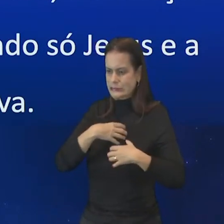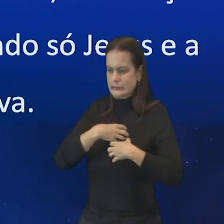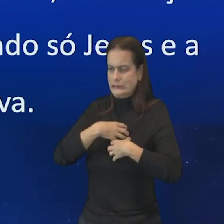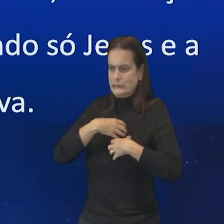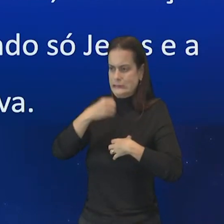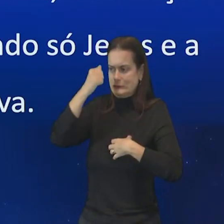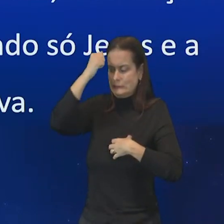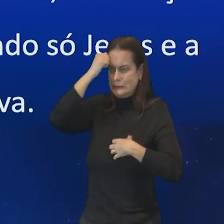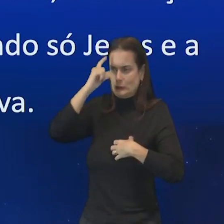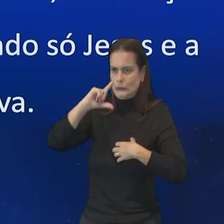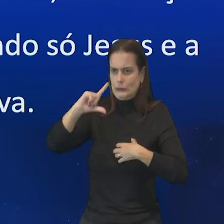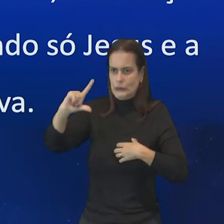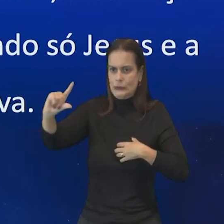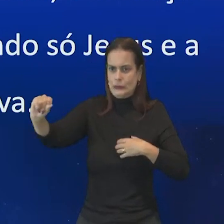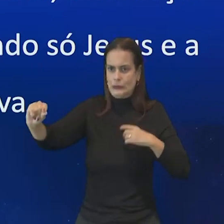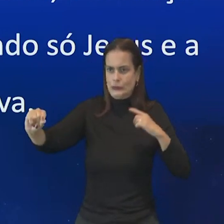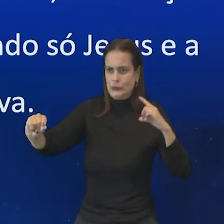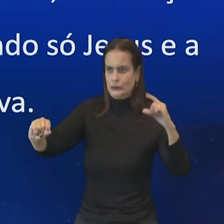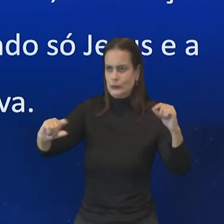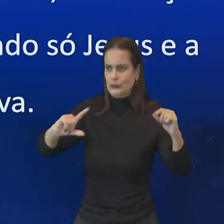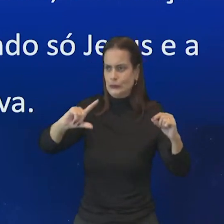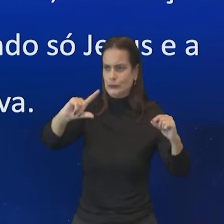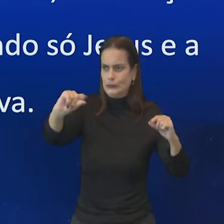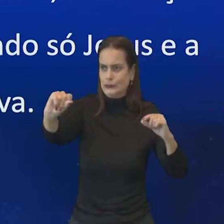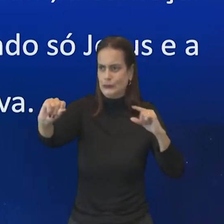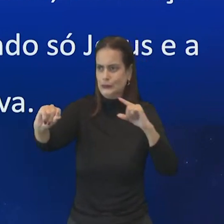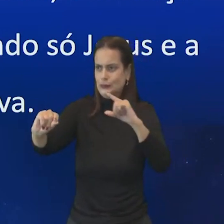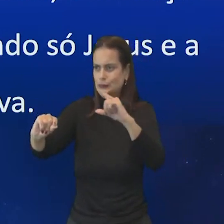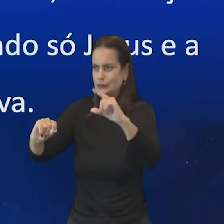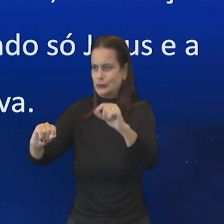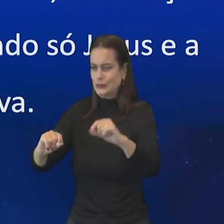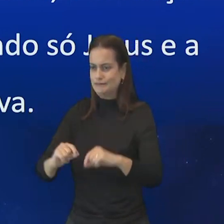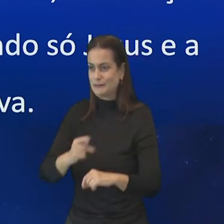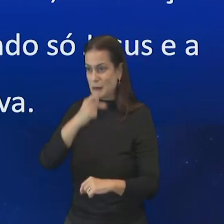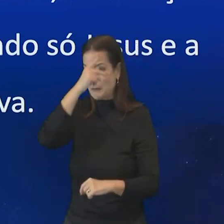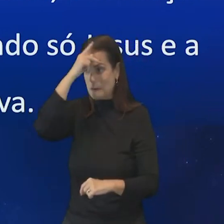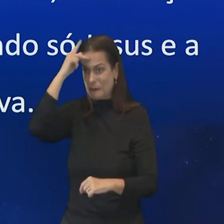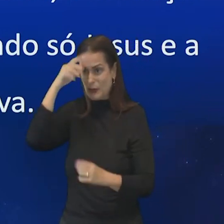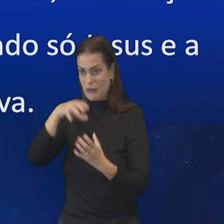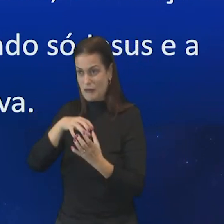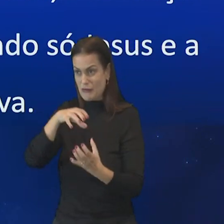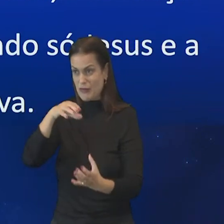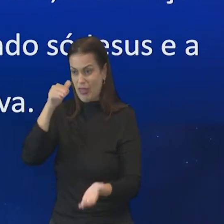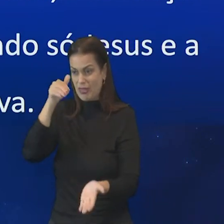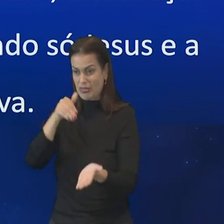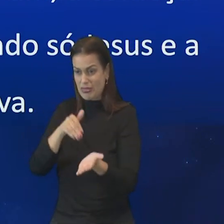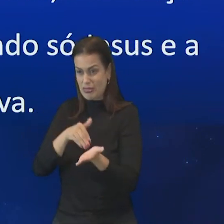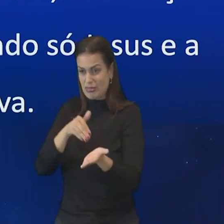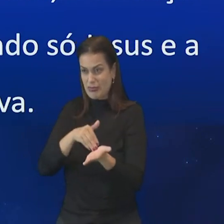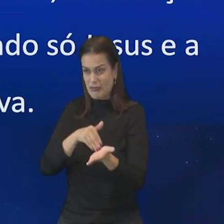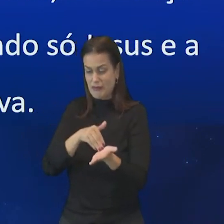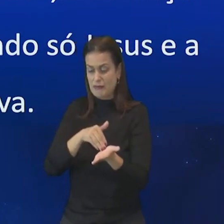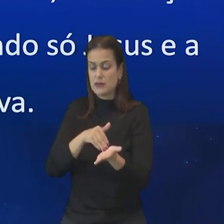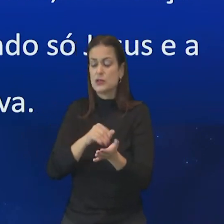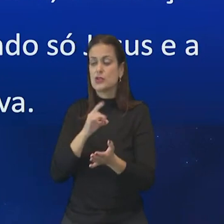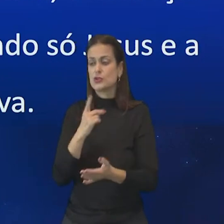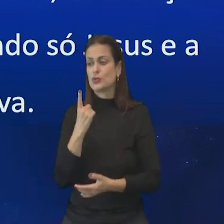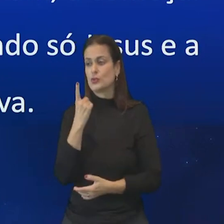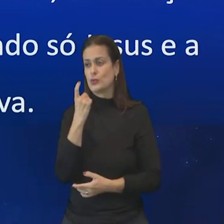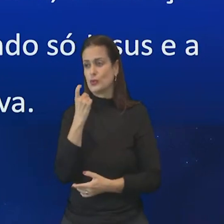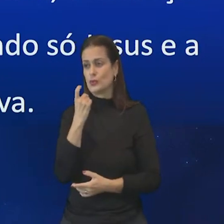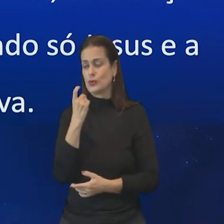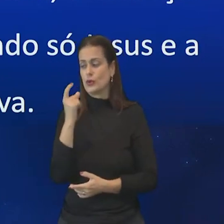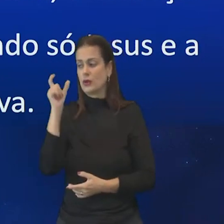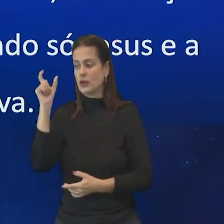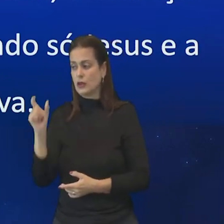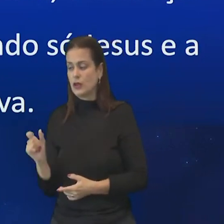se retirando um por um, a começar dos mais velhos até os últimos, ficando só Jesus e a mulher